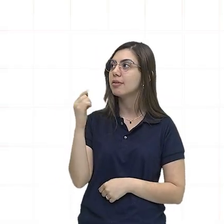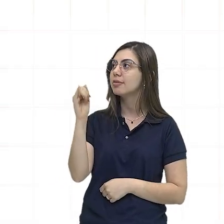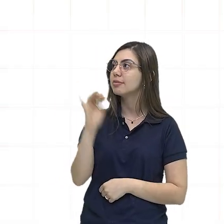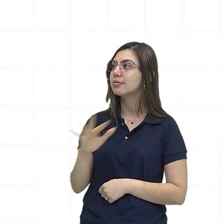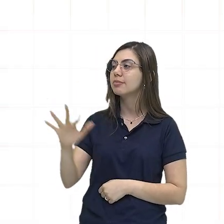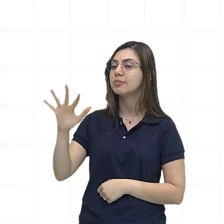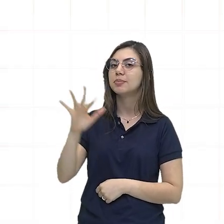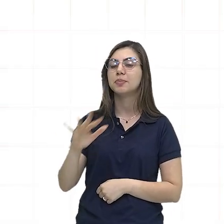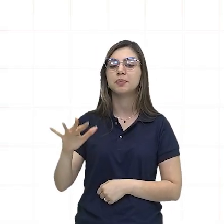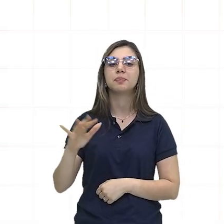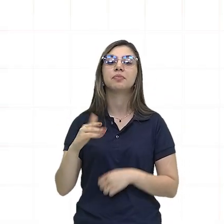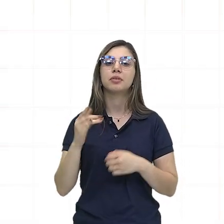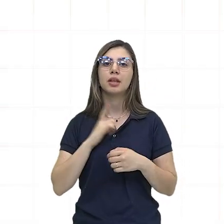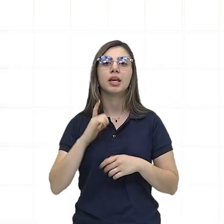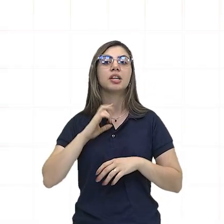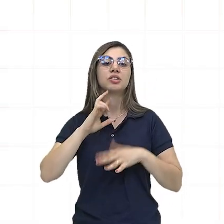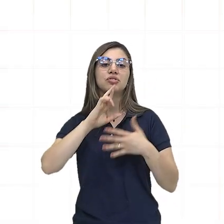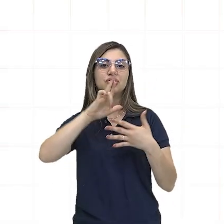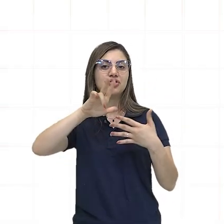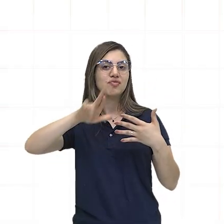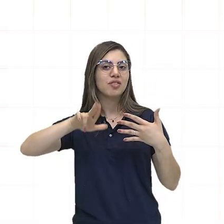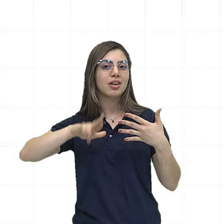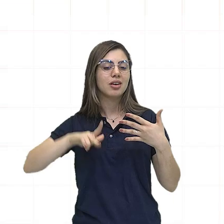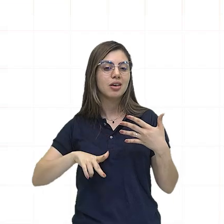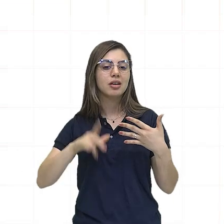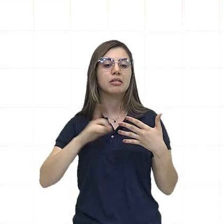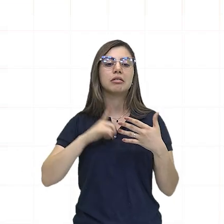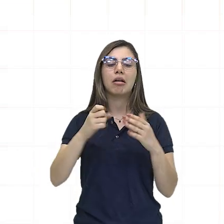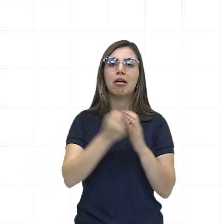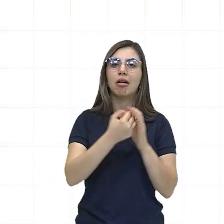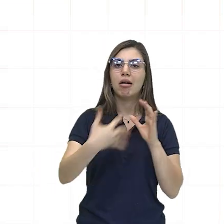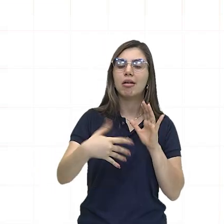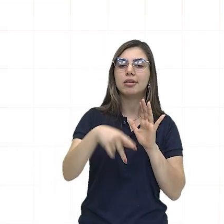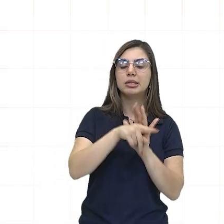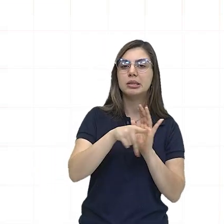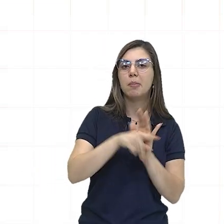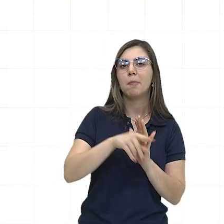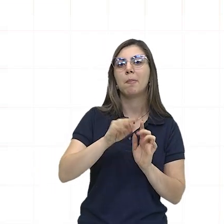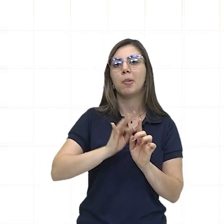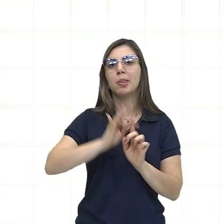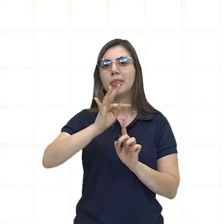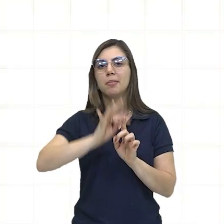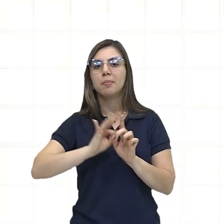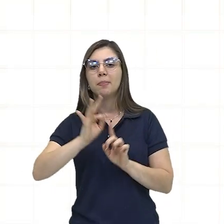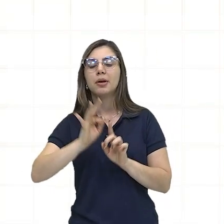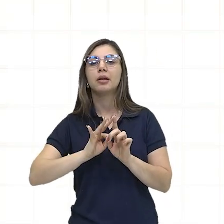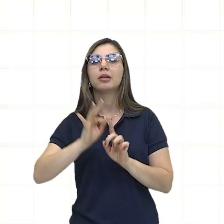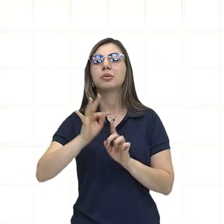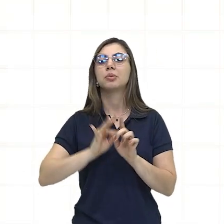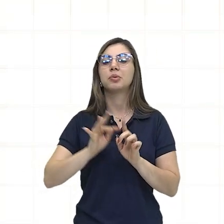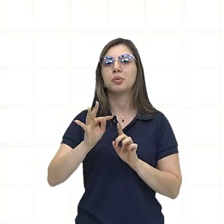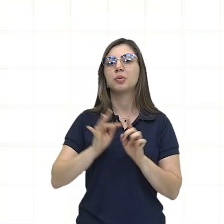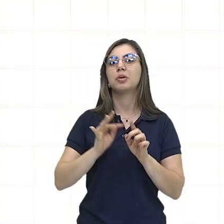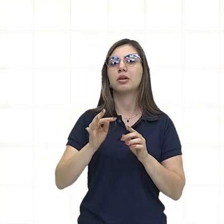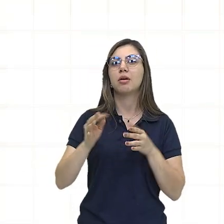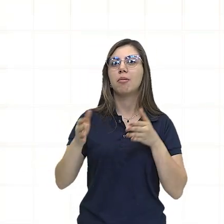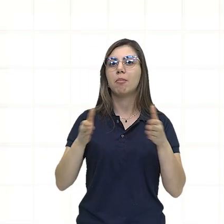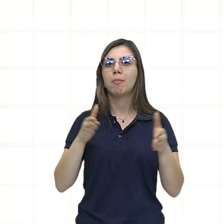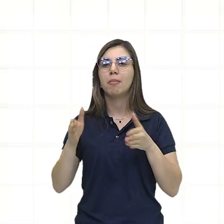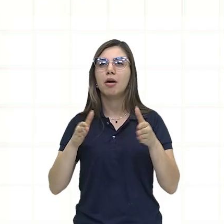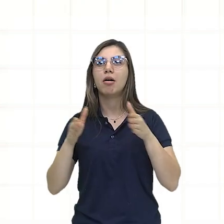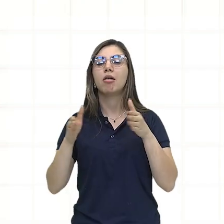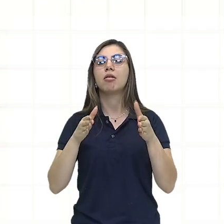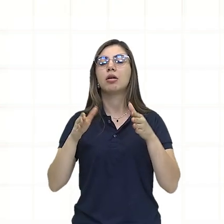observar no mapa, eles se diferenciam. Eles vão ter características de temperatura, de